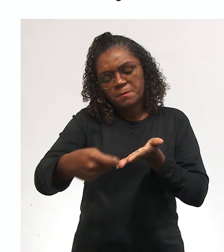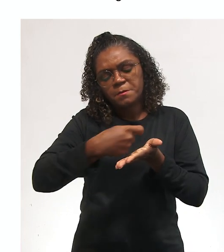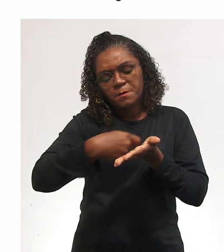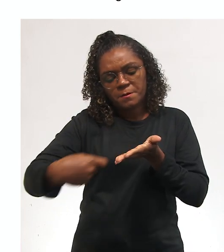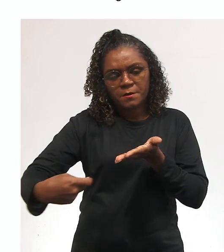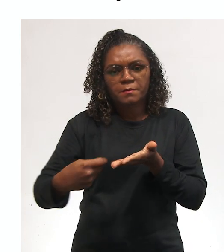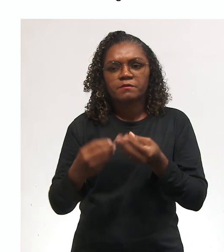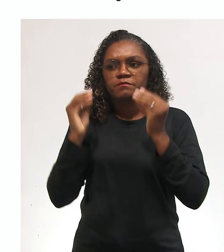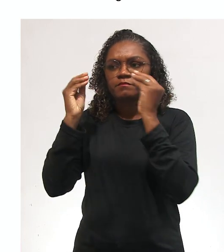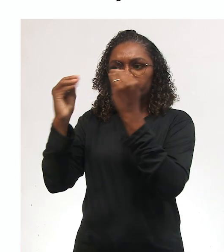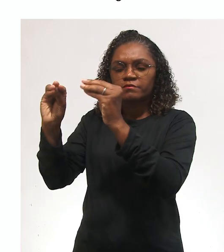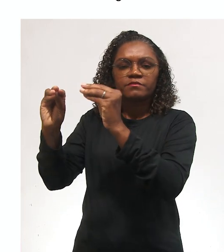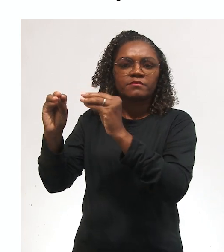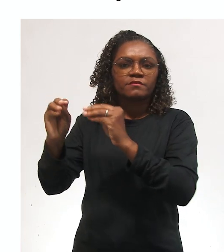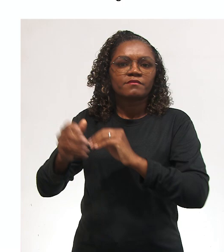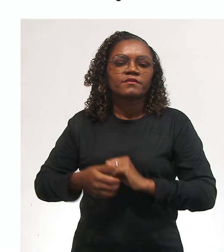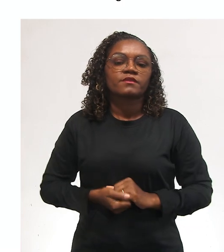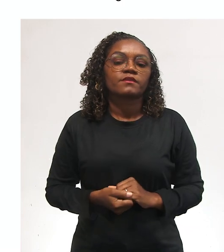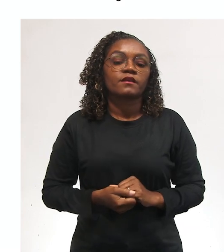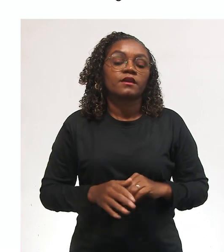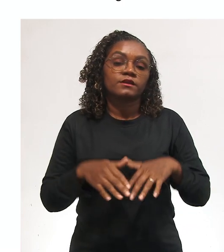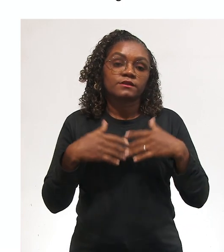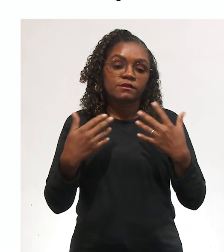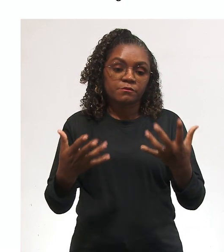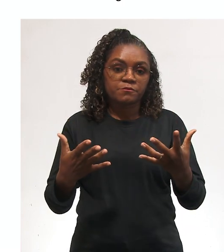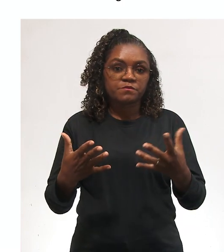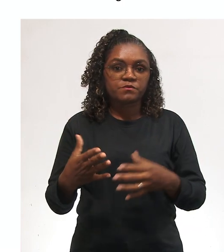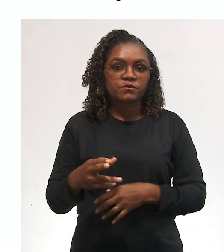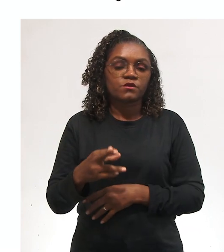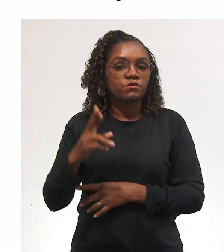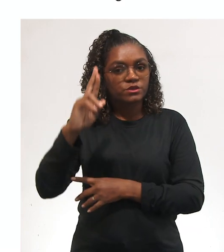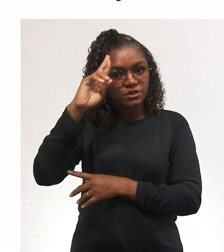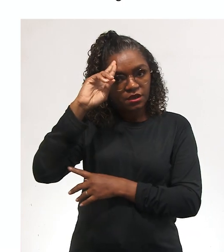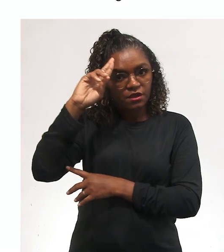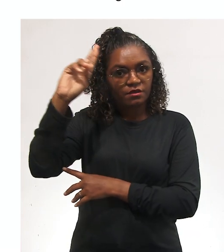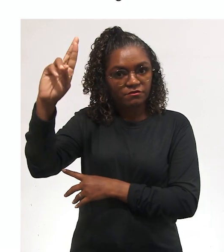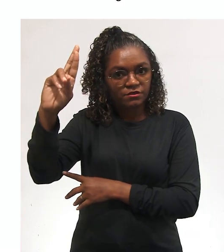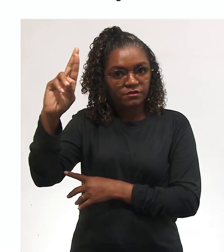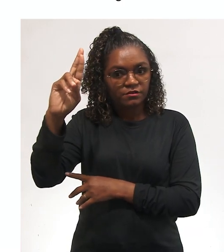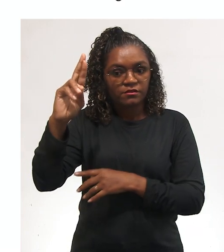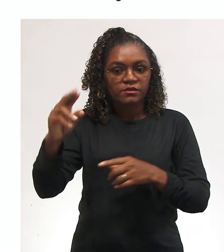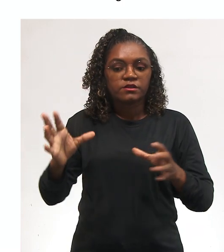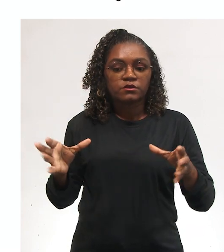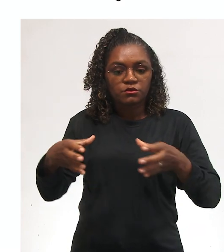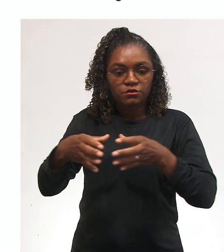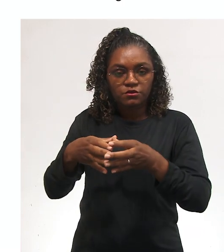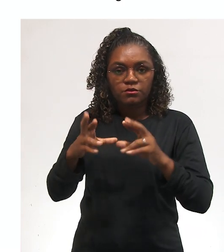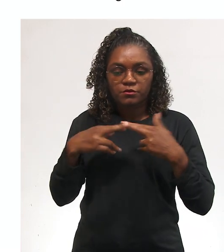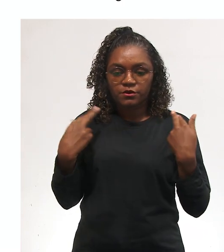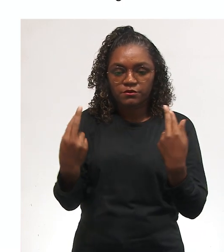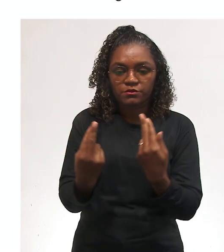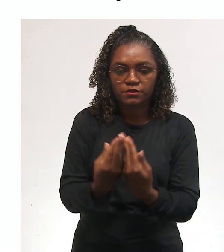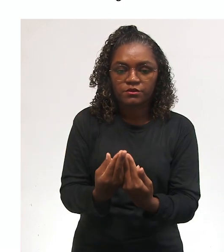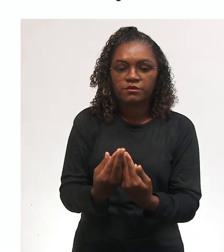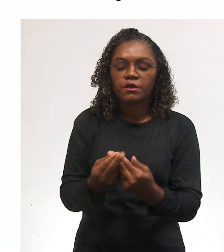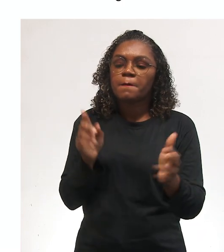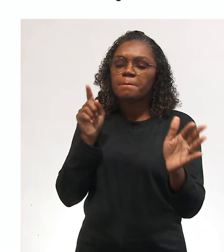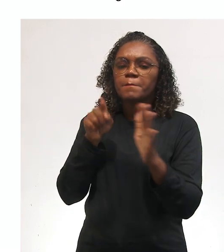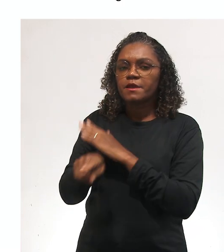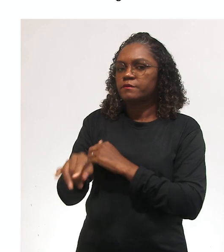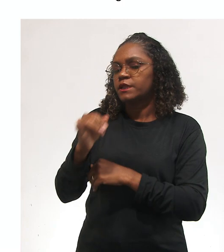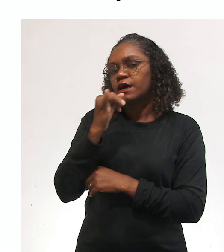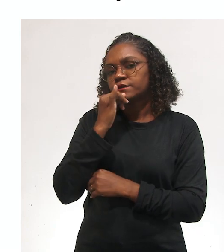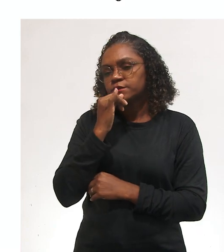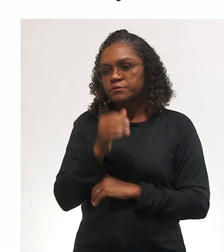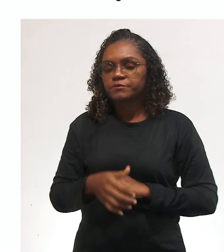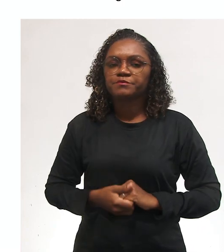A chefia reúne as pessoas em uma determinada sala, em um determinado local e joga a pergunta, né?